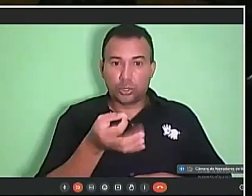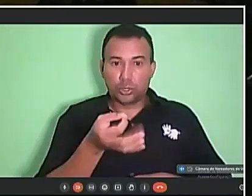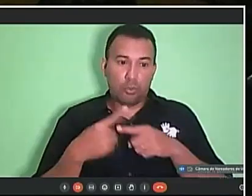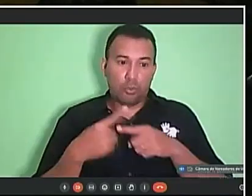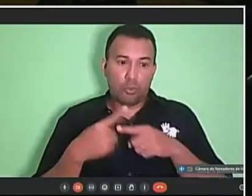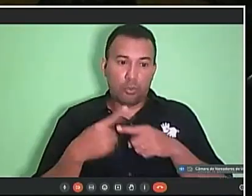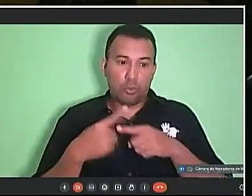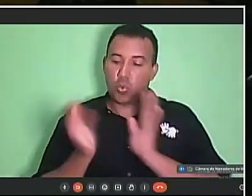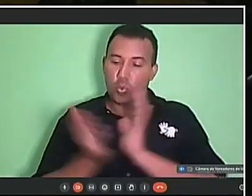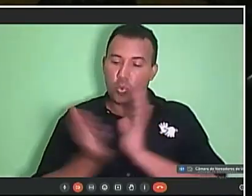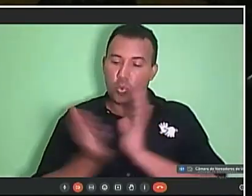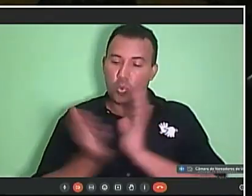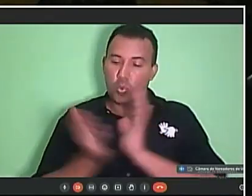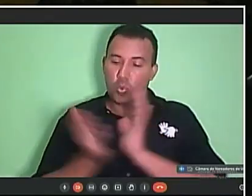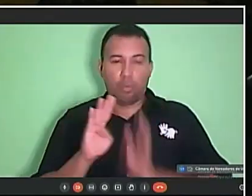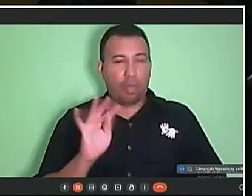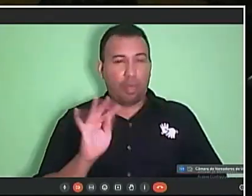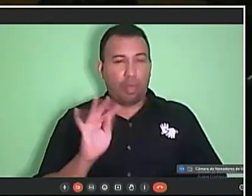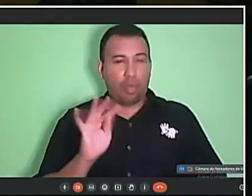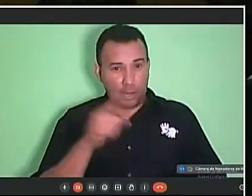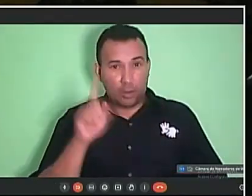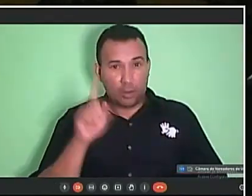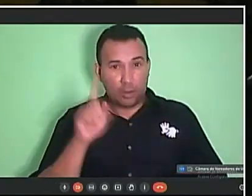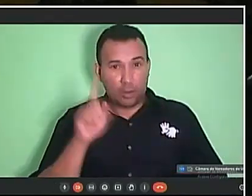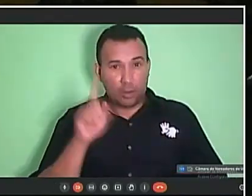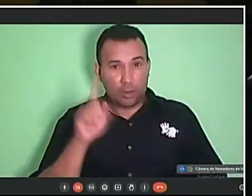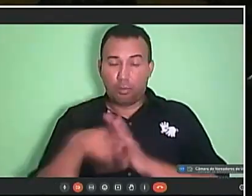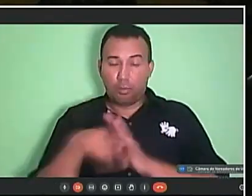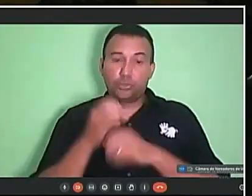região é um batalhão de engenharia.